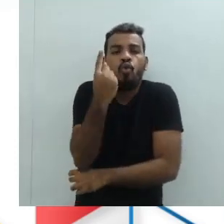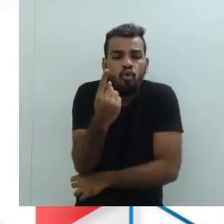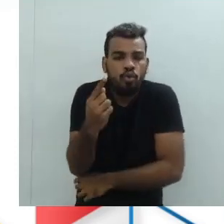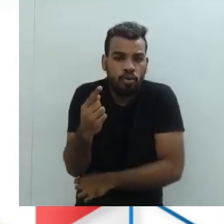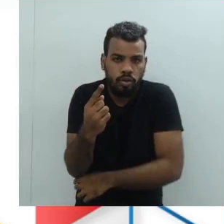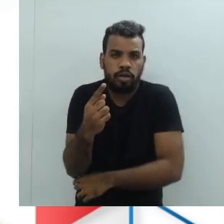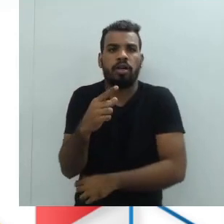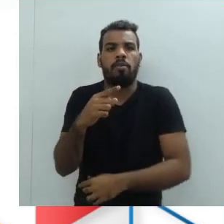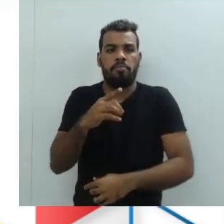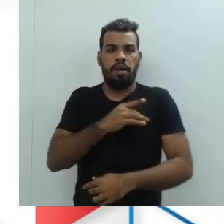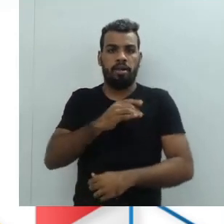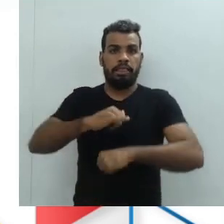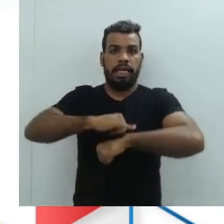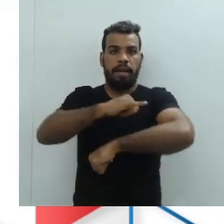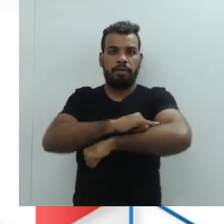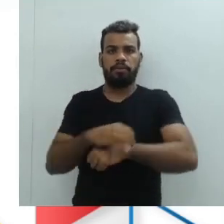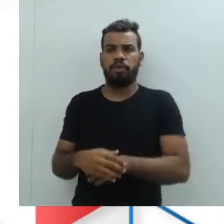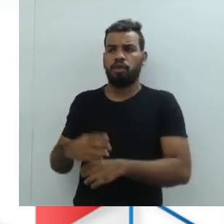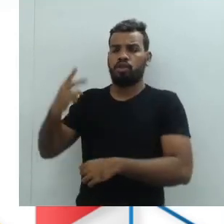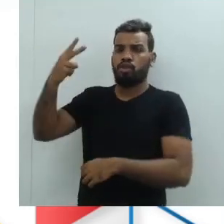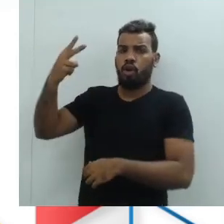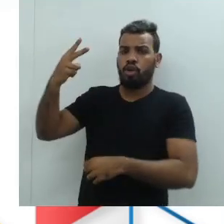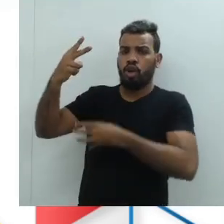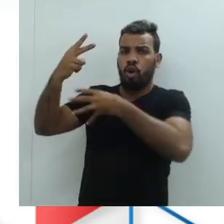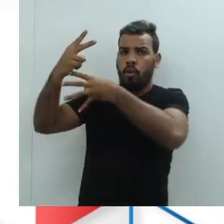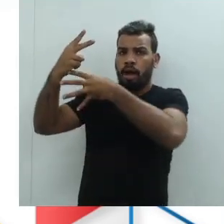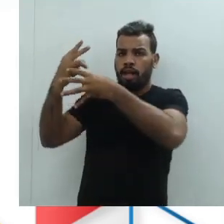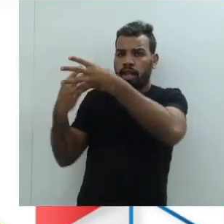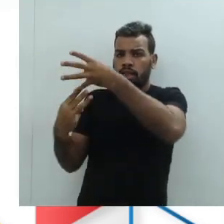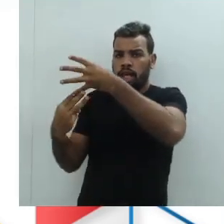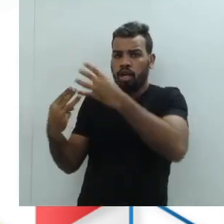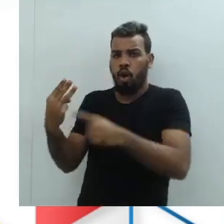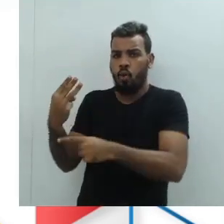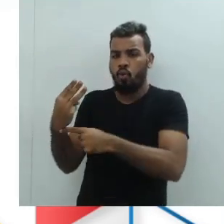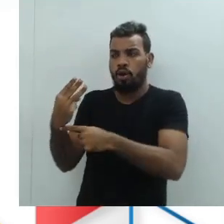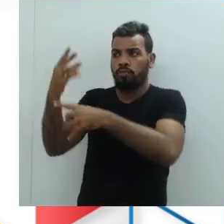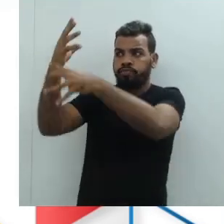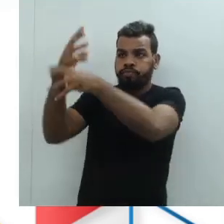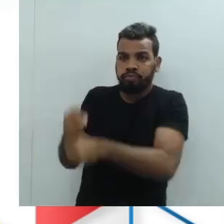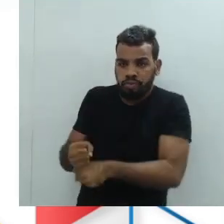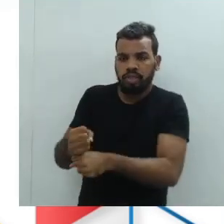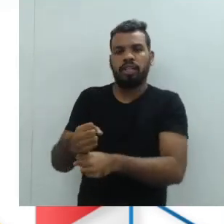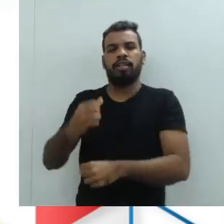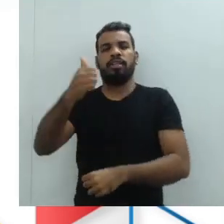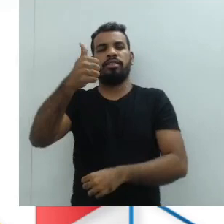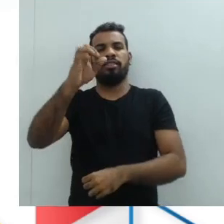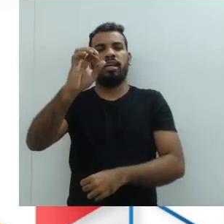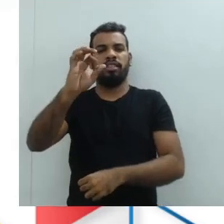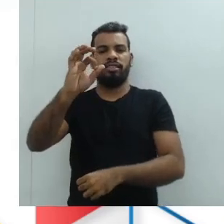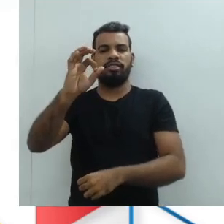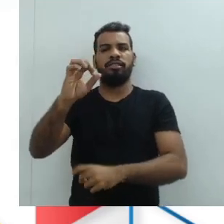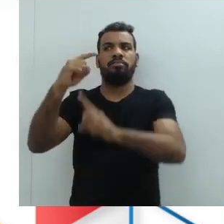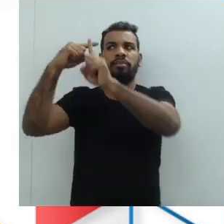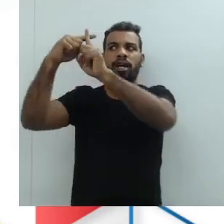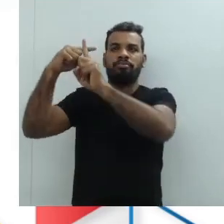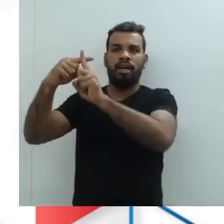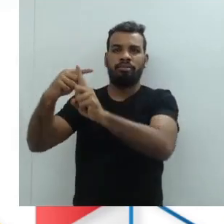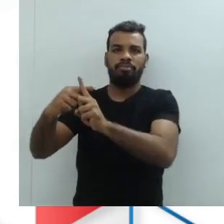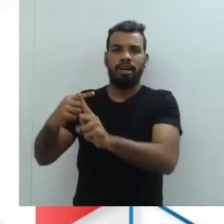mais 4 mais 3 mais 1, dá um total de 10, ou seja, uma outra forma de interpretar uma tabela.